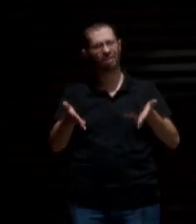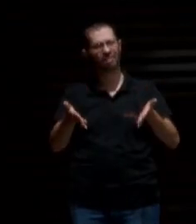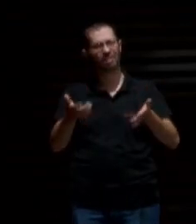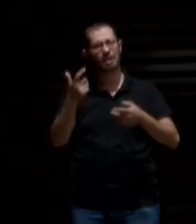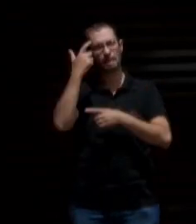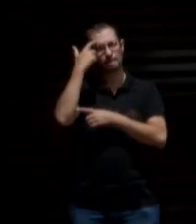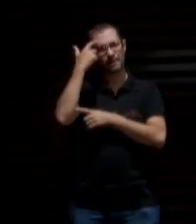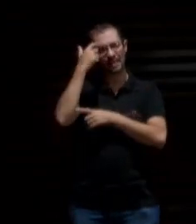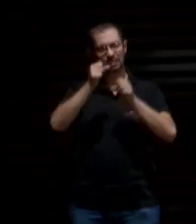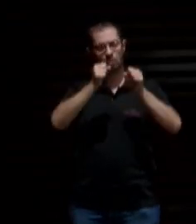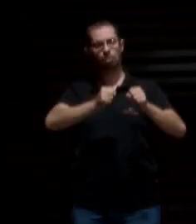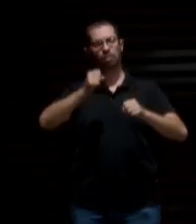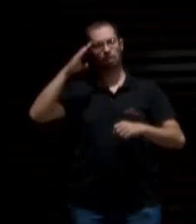militar.